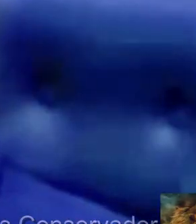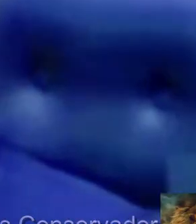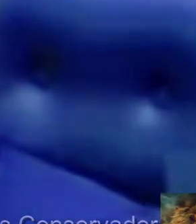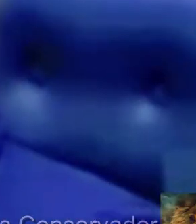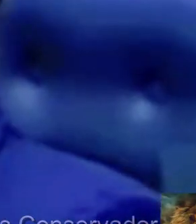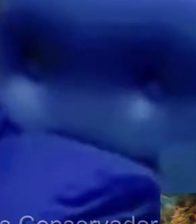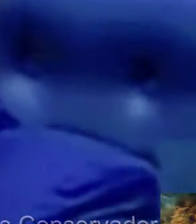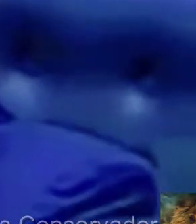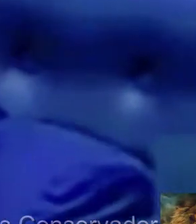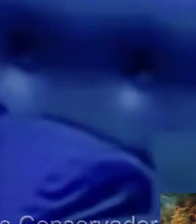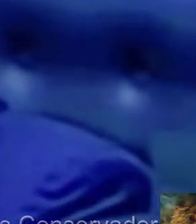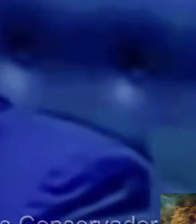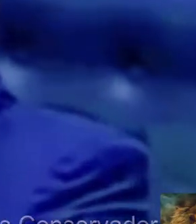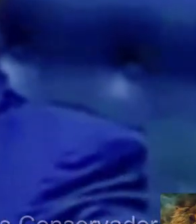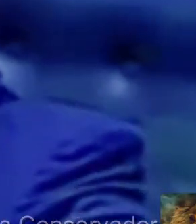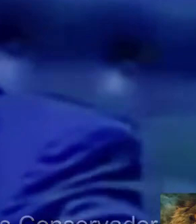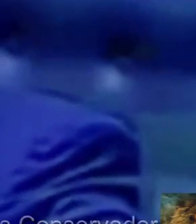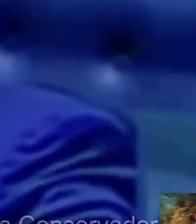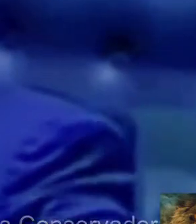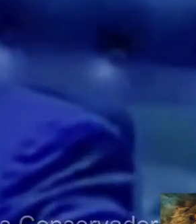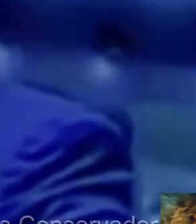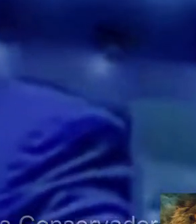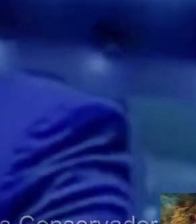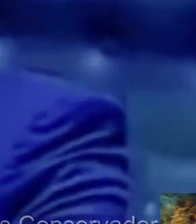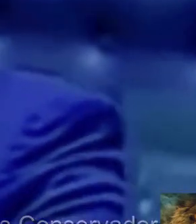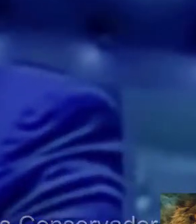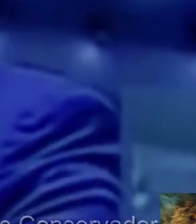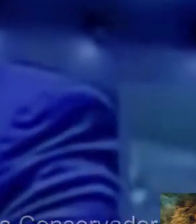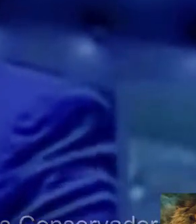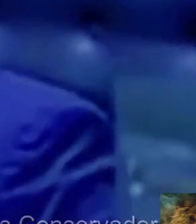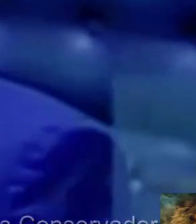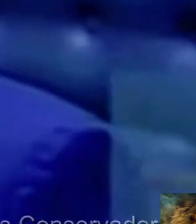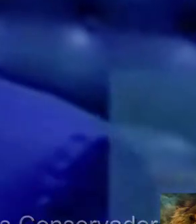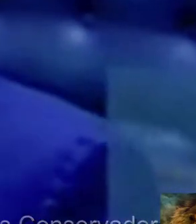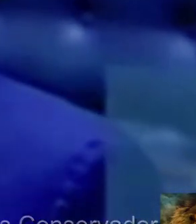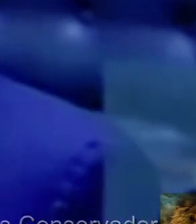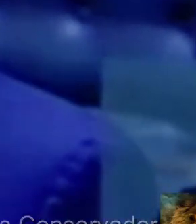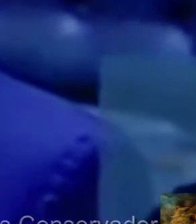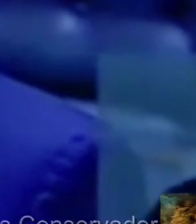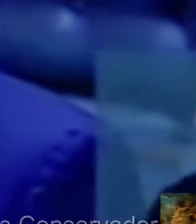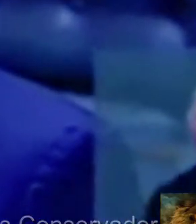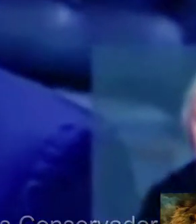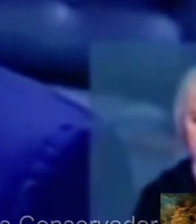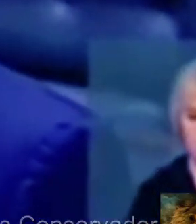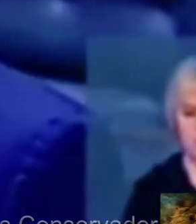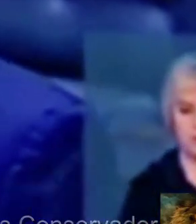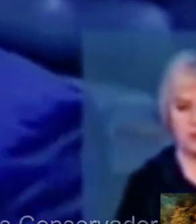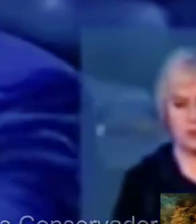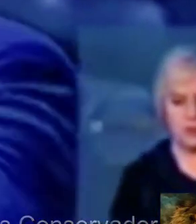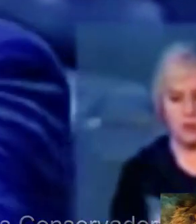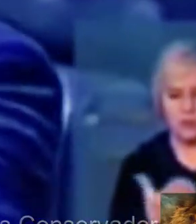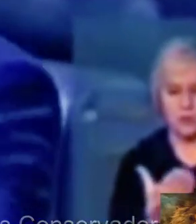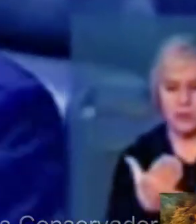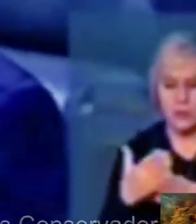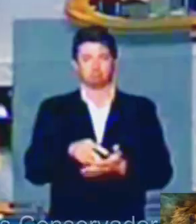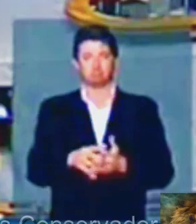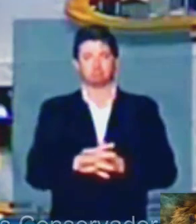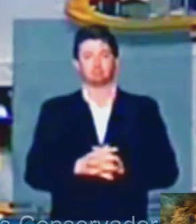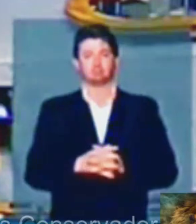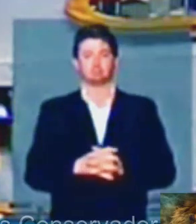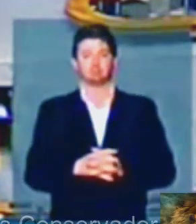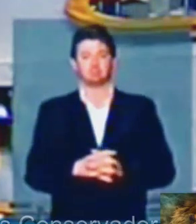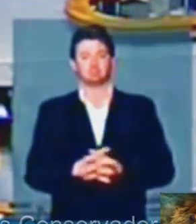trabalhos forçados. E acabar com esses sem vergonhas da política dos humanos que só defende vagabundo do nosso país. Muito obrigado, senhor